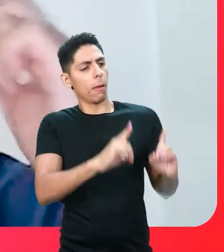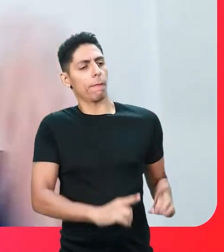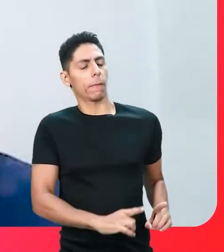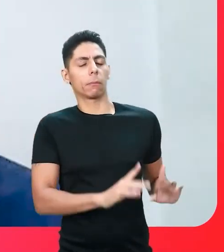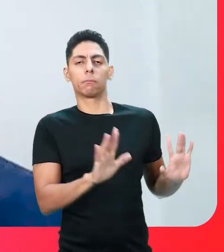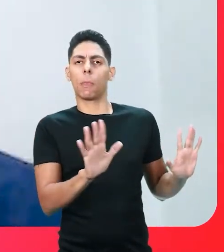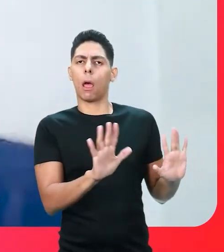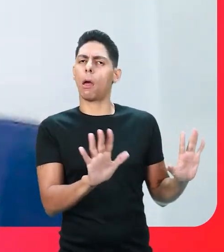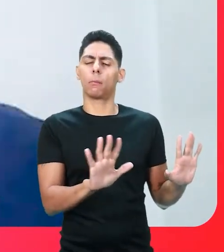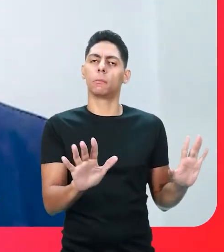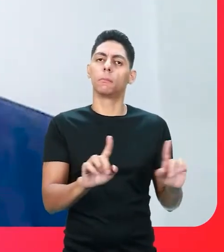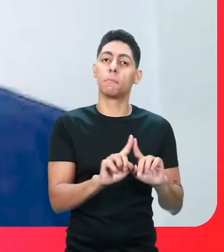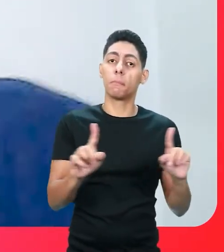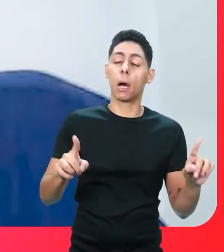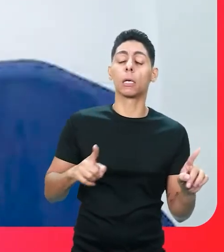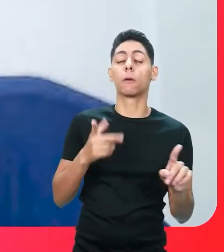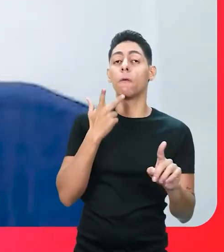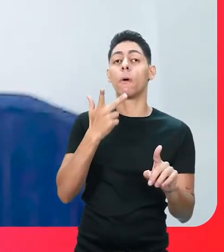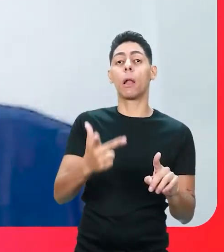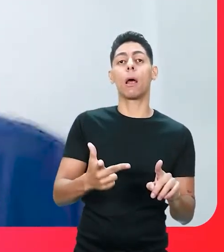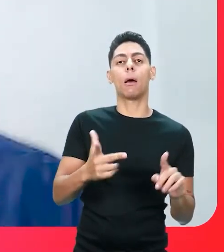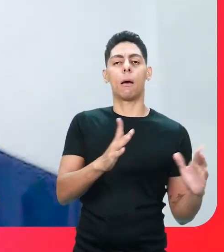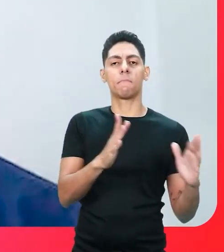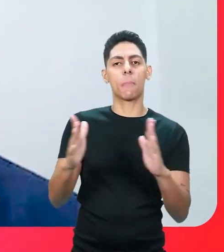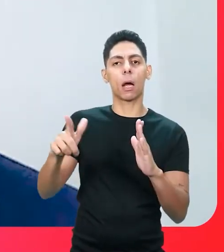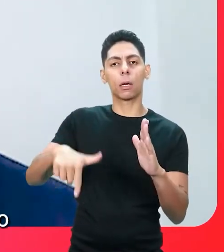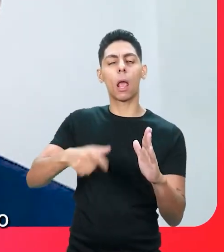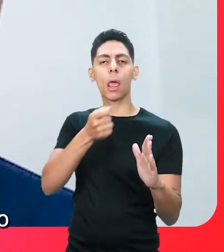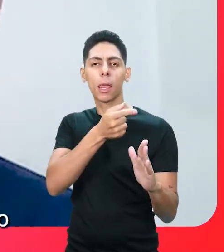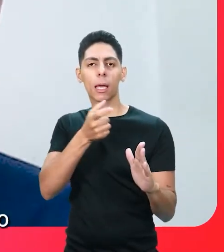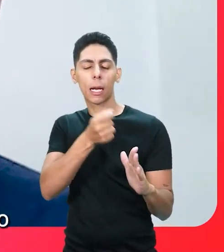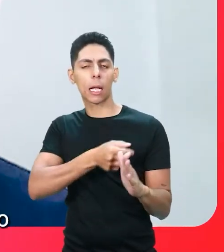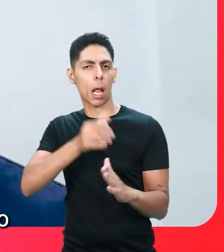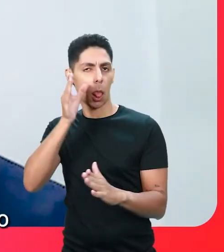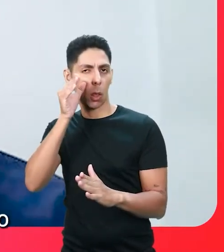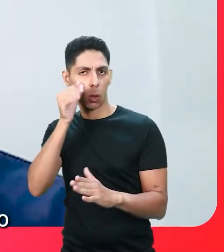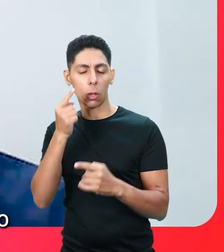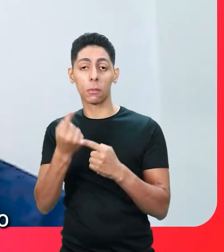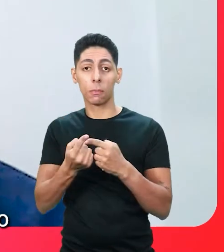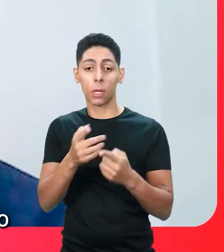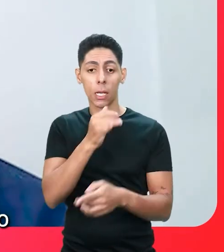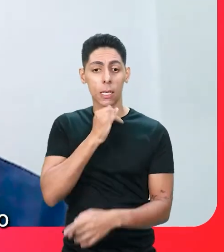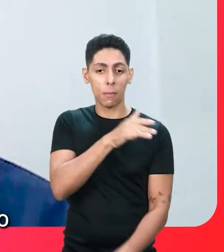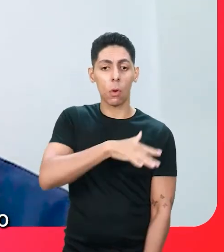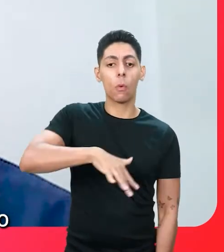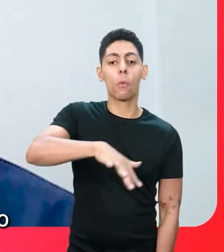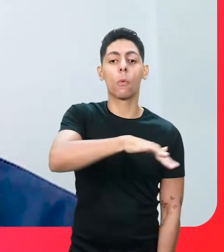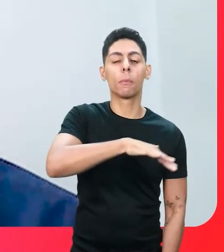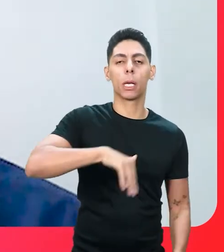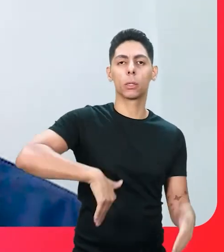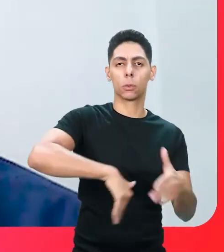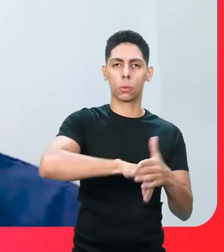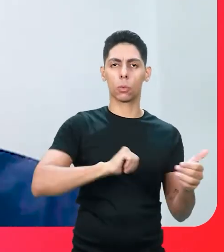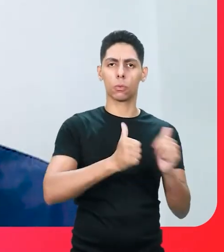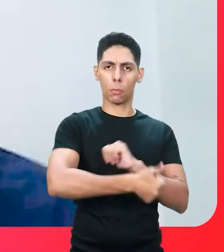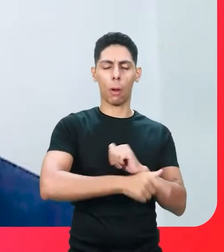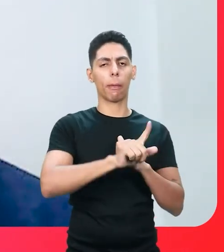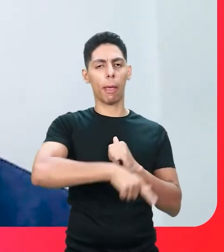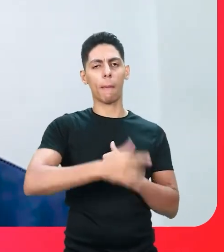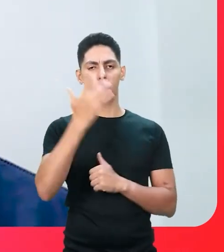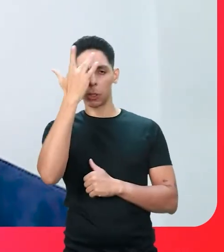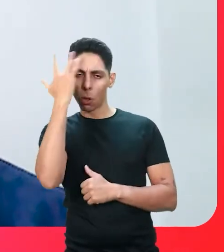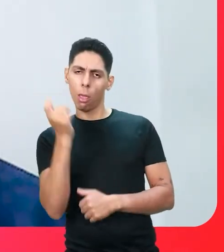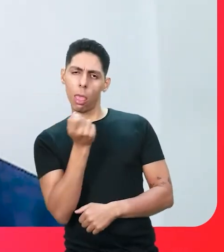pessoa. Mas vou te contar a parte engraçada, curiosa disso. Evidentemente, o ambiente de esportes é muito brincalhão, né?